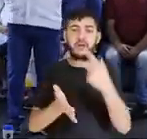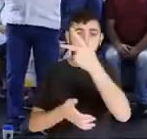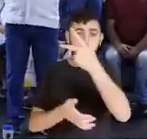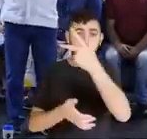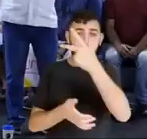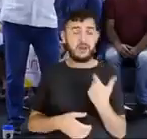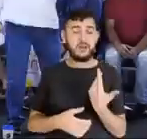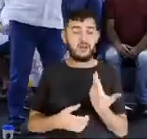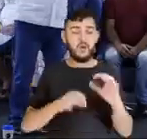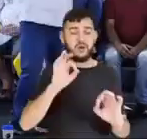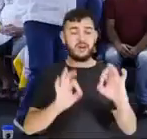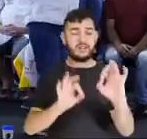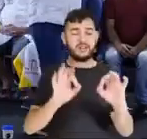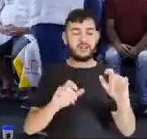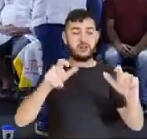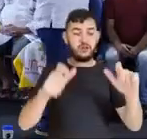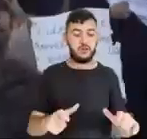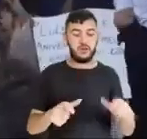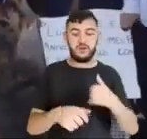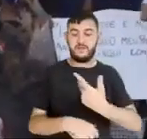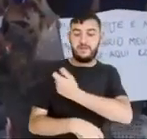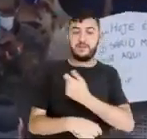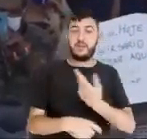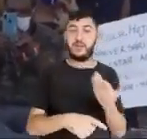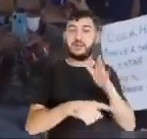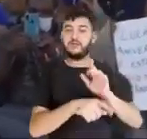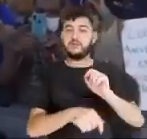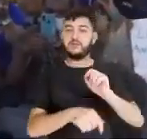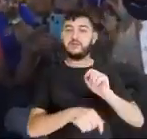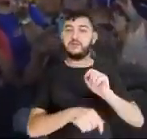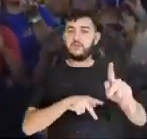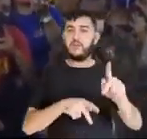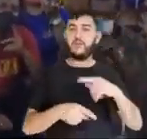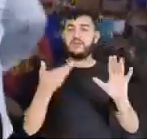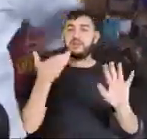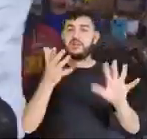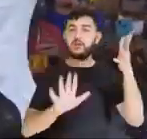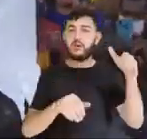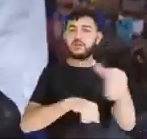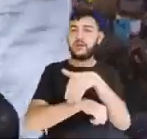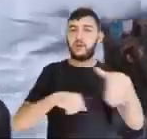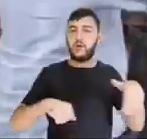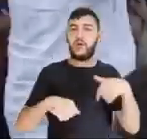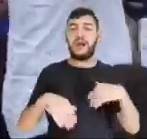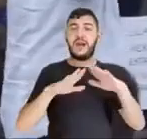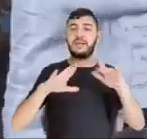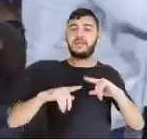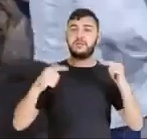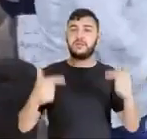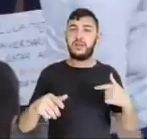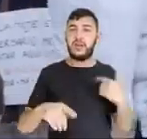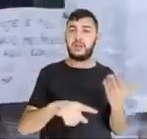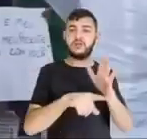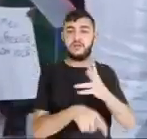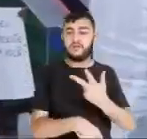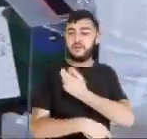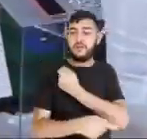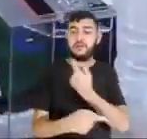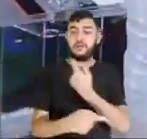povo e localizar todos os moradores de rua e levar ele para tomar vacina, porque essa gripe também está